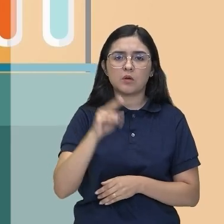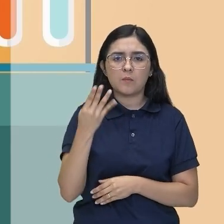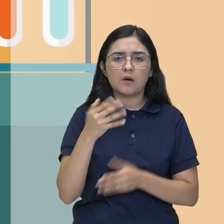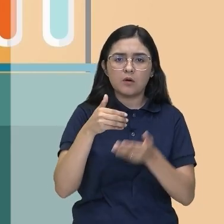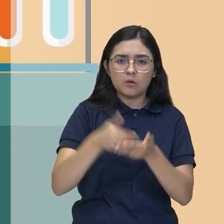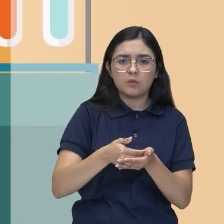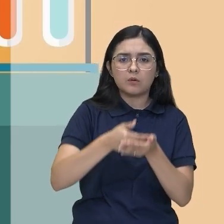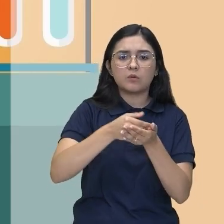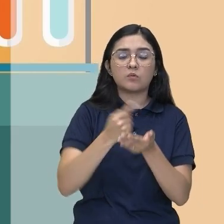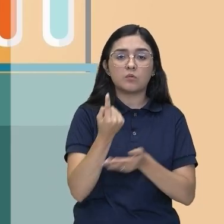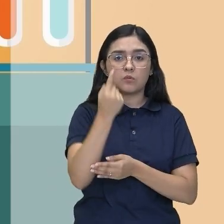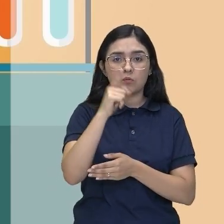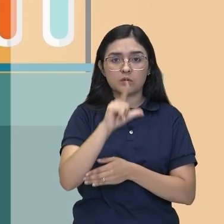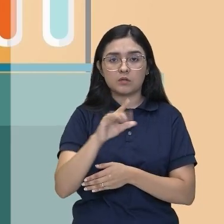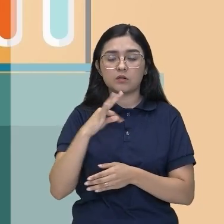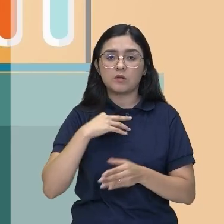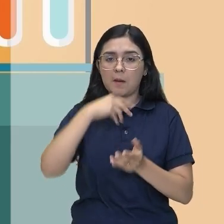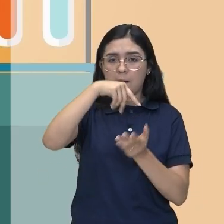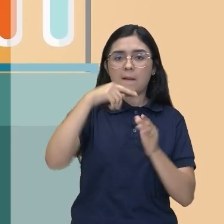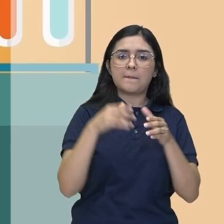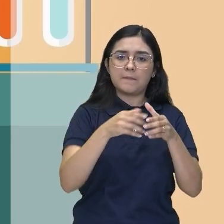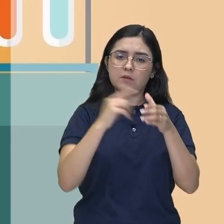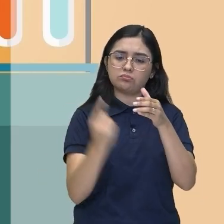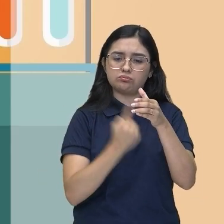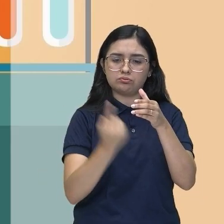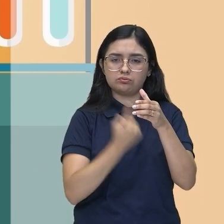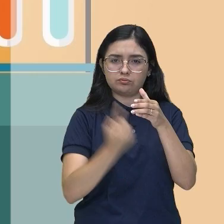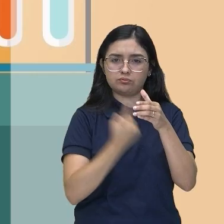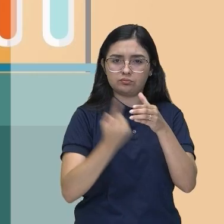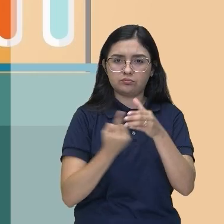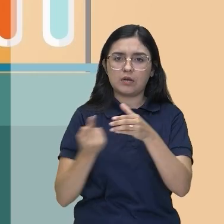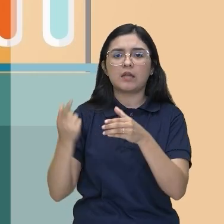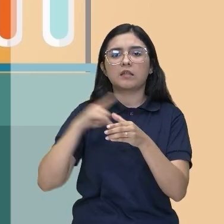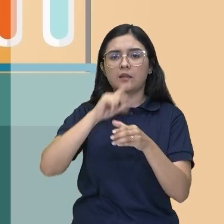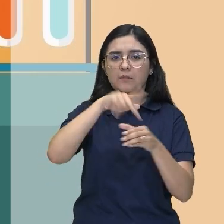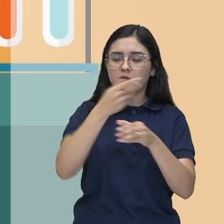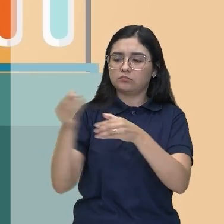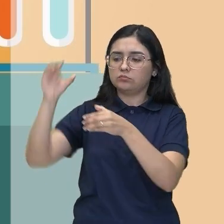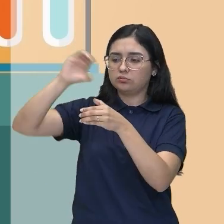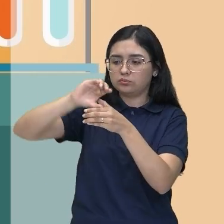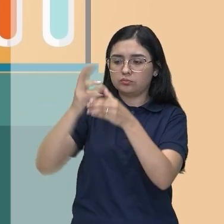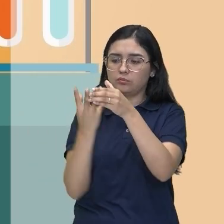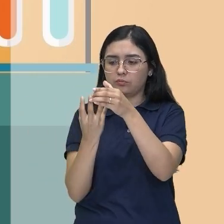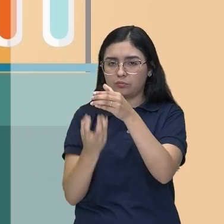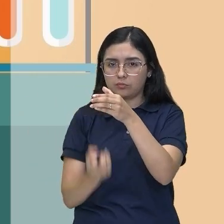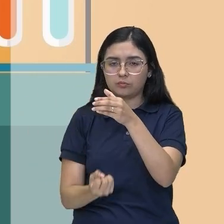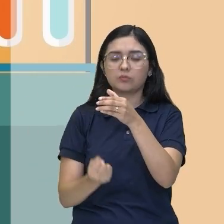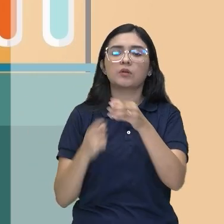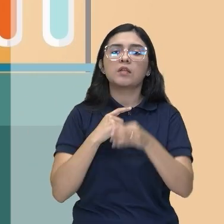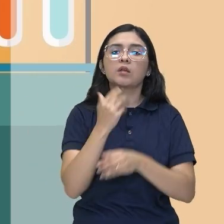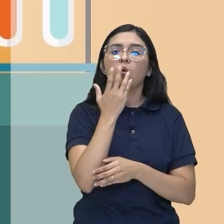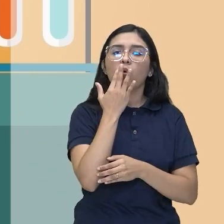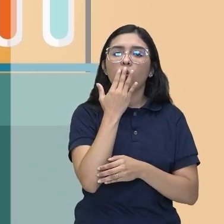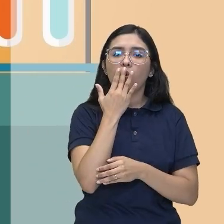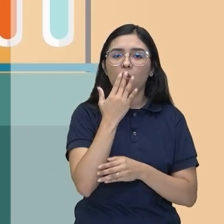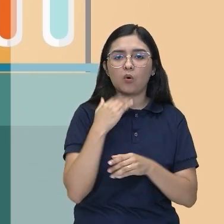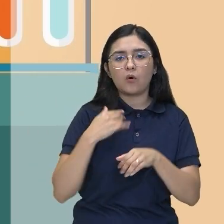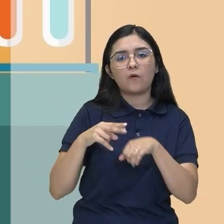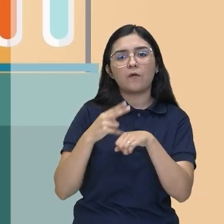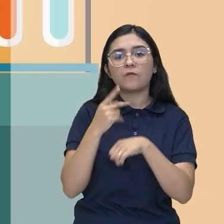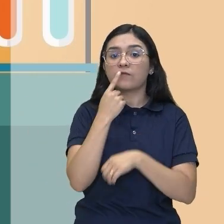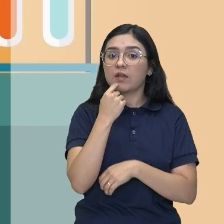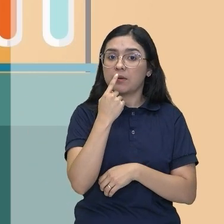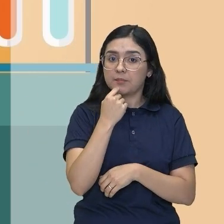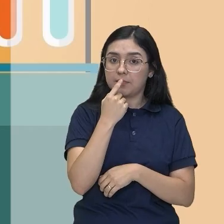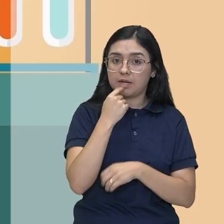com 1 litro de água no liquidificador e filtrar. Esse indicador adquire coloração vermelha em meio